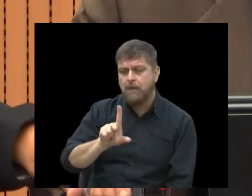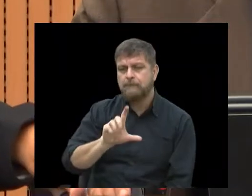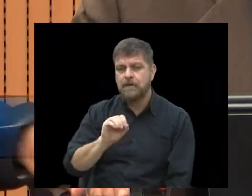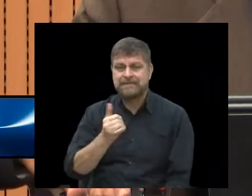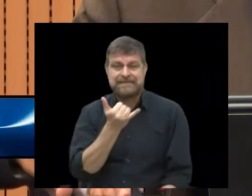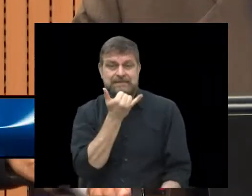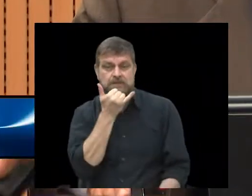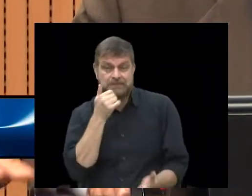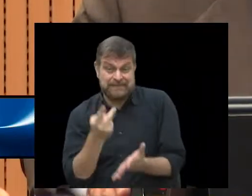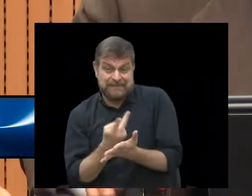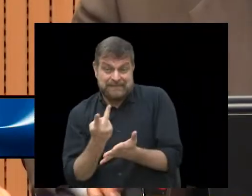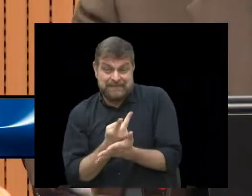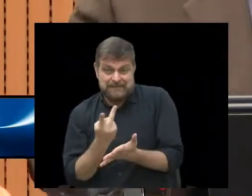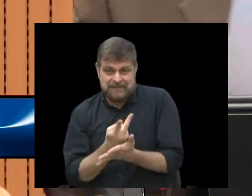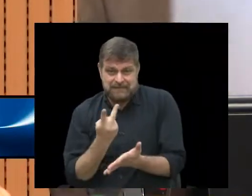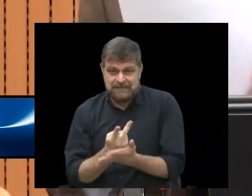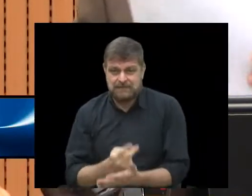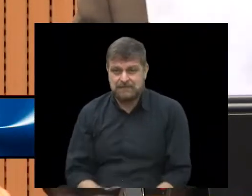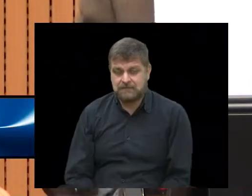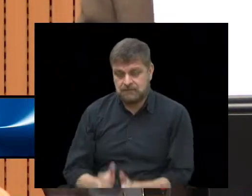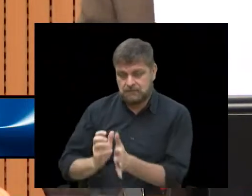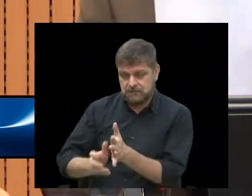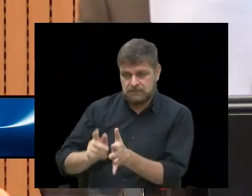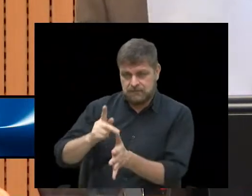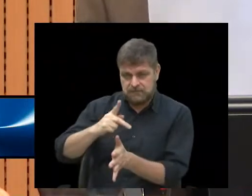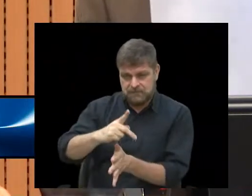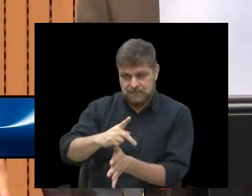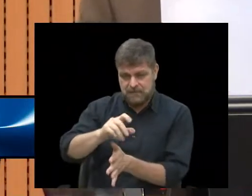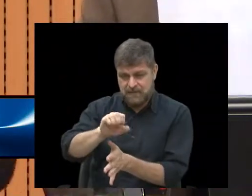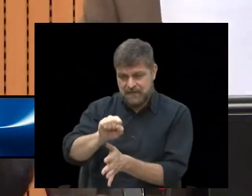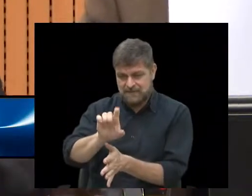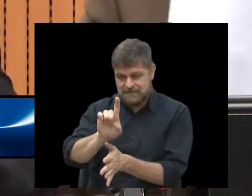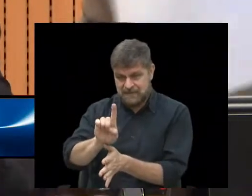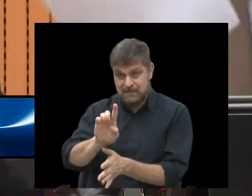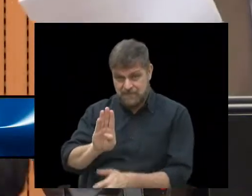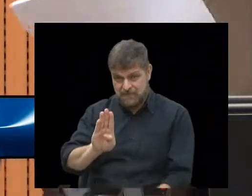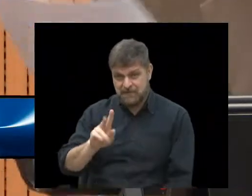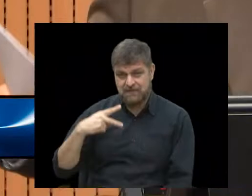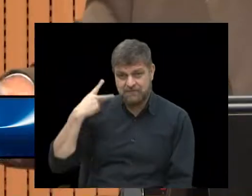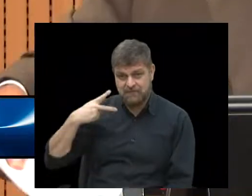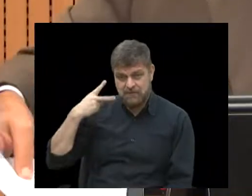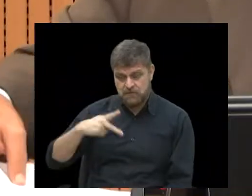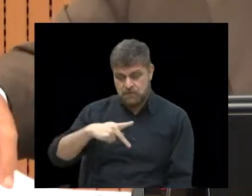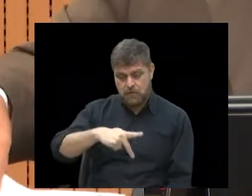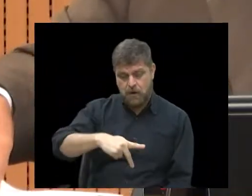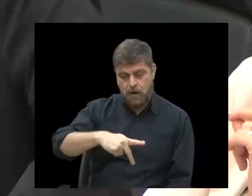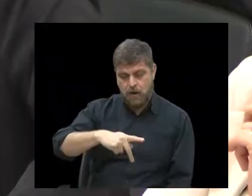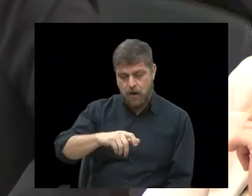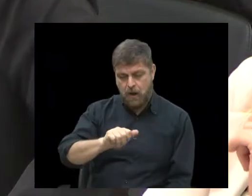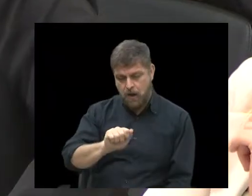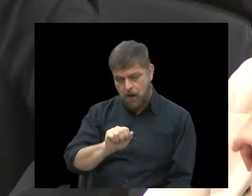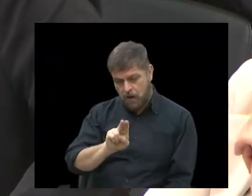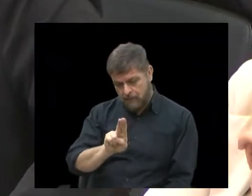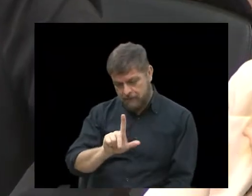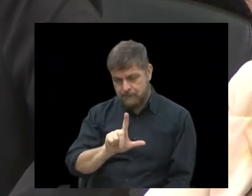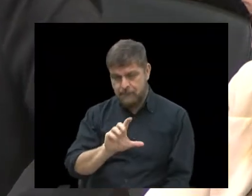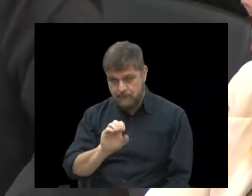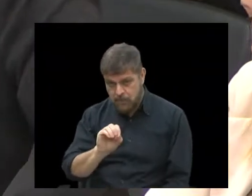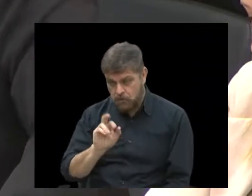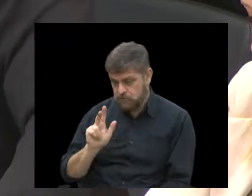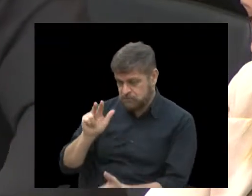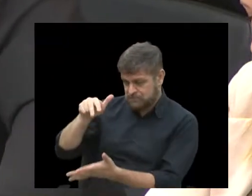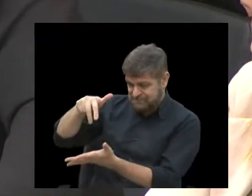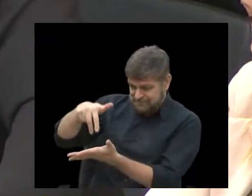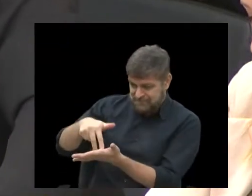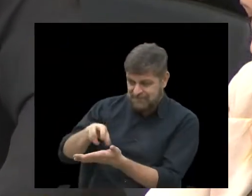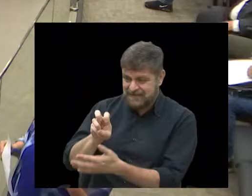desculpa, presidente, do vereador do Partido Socialista Brasileiro, vereador Paulo Galtério. Vereador Paulo Galtério, Vossa Excelência tem a tribuna por até